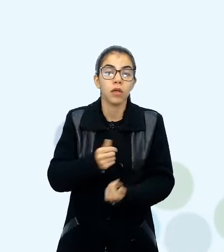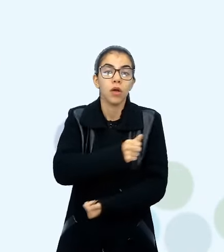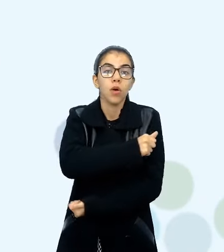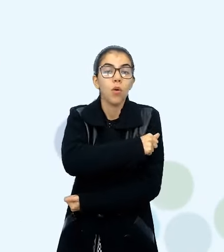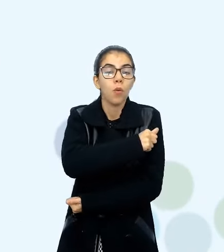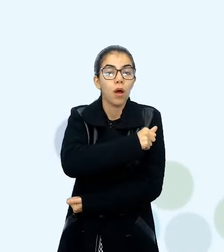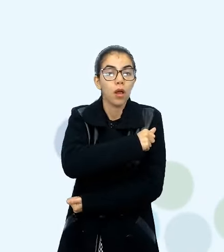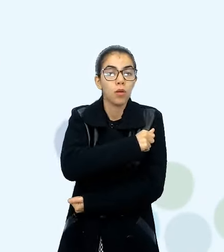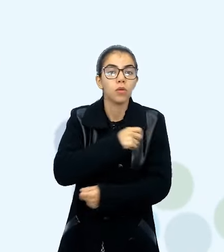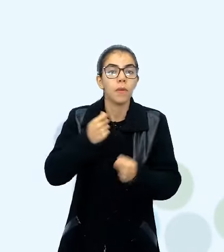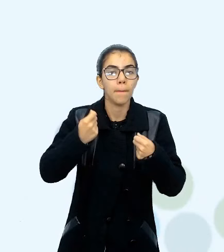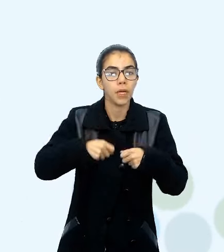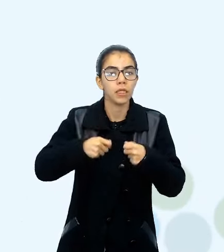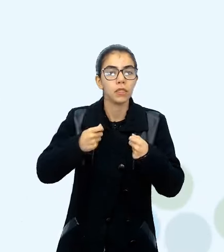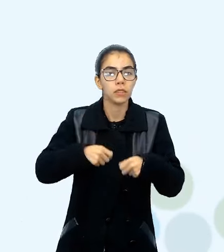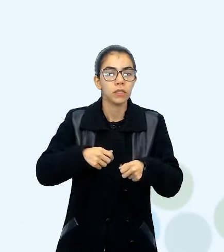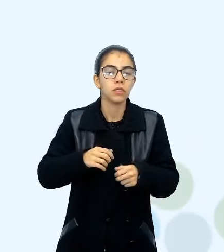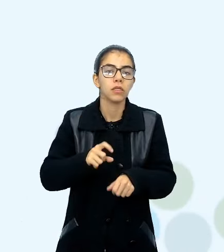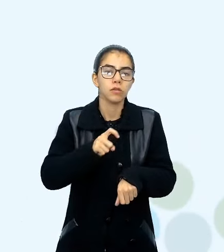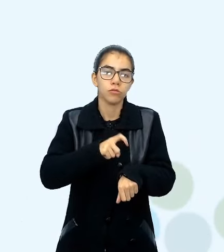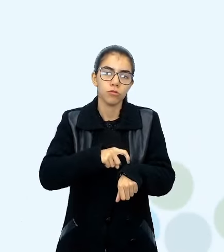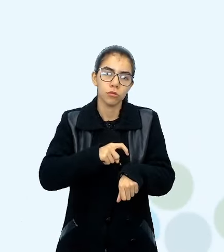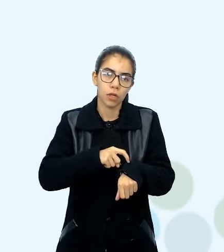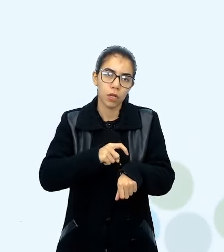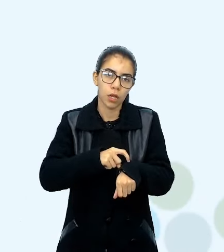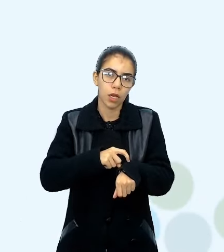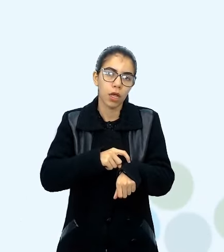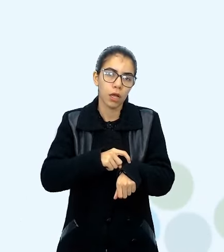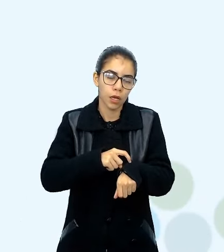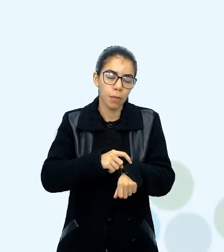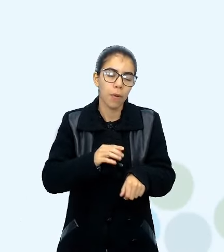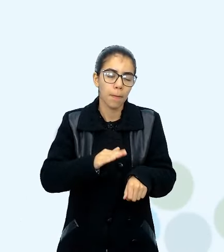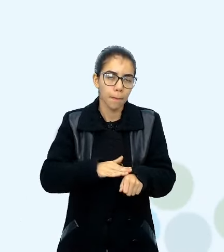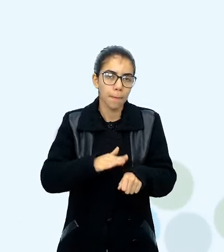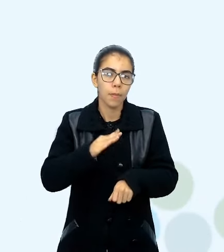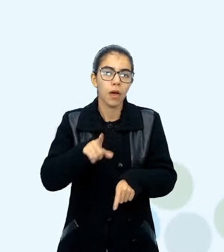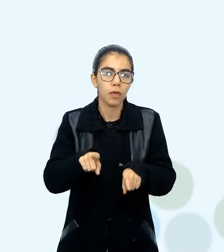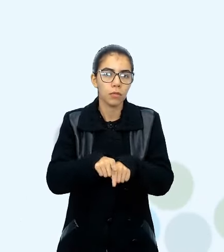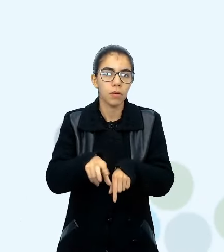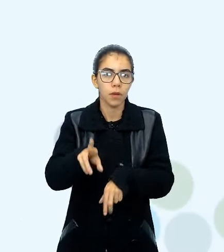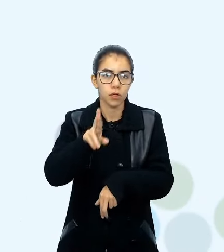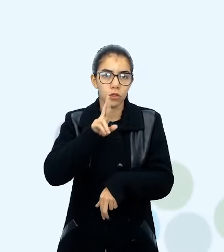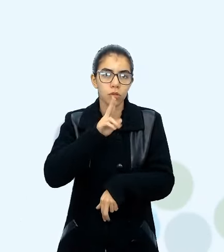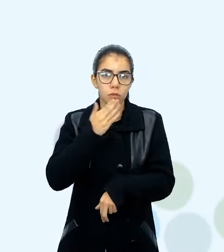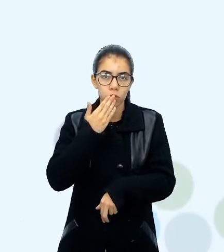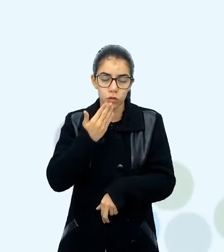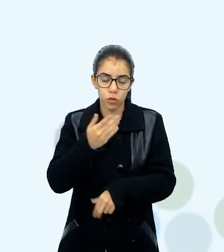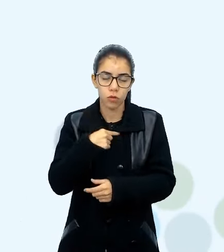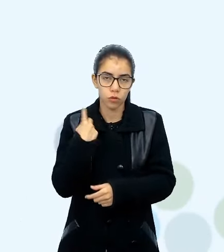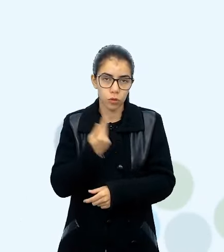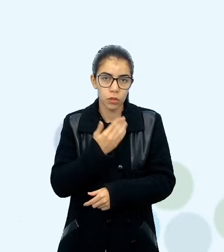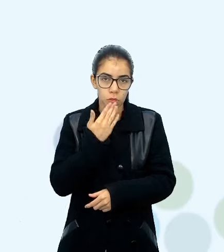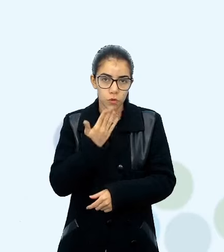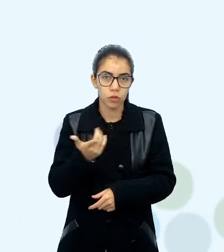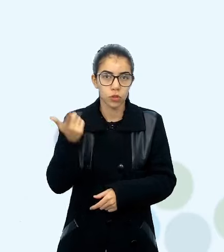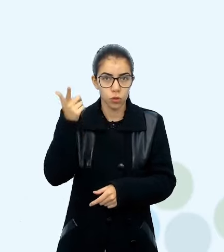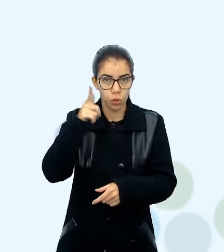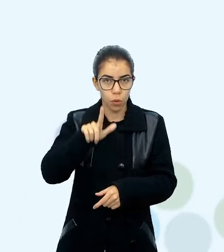de mais tempo para poder estar respondendo adequadamente aquilo que a gente está solicitando.